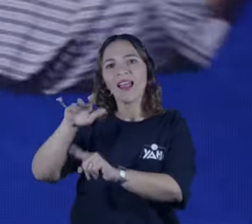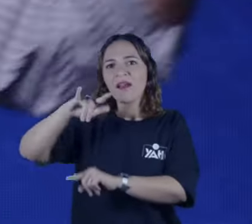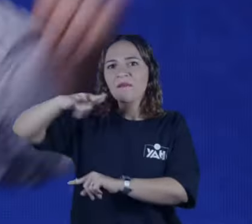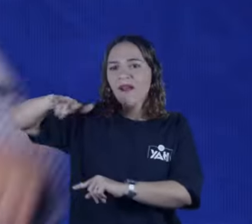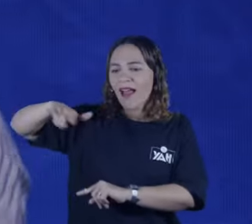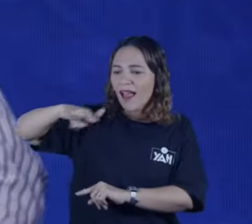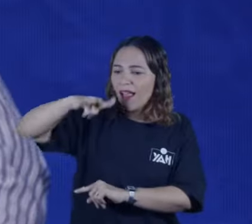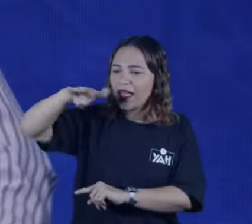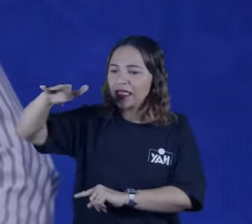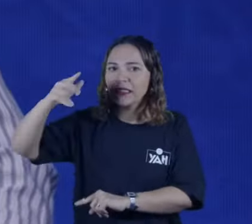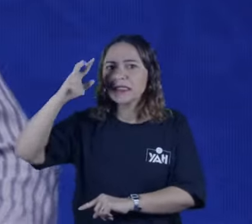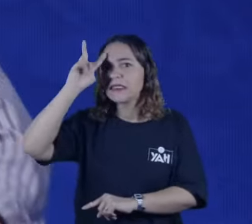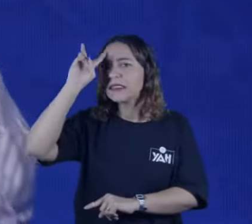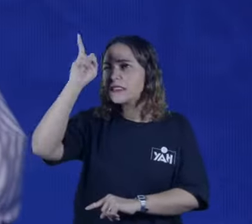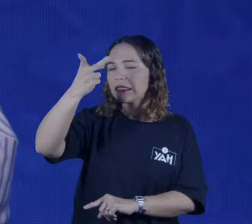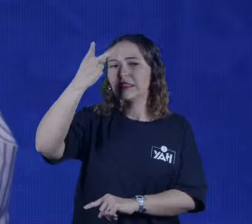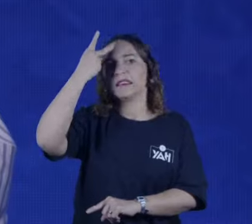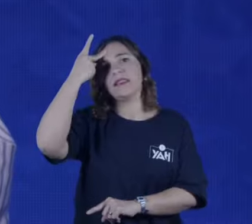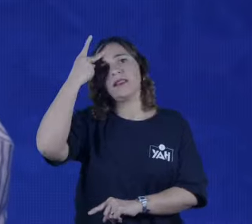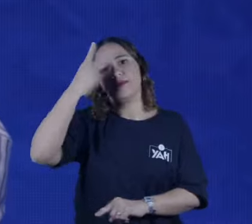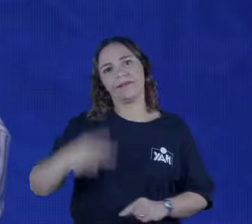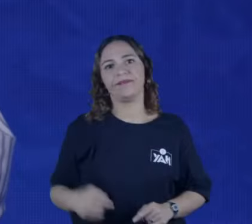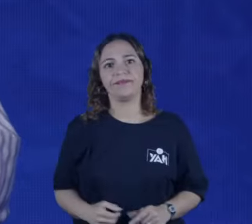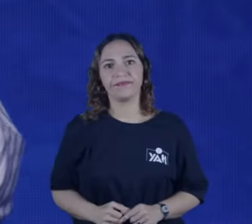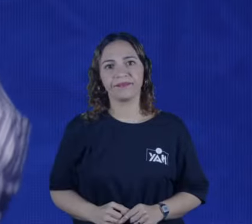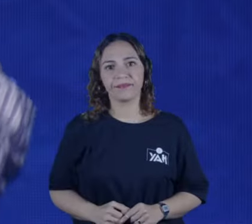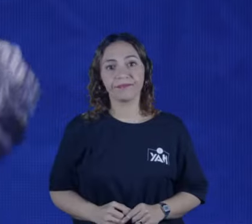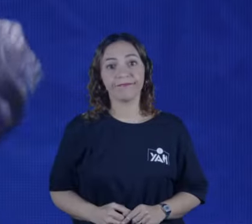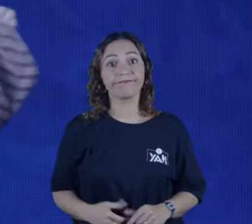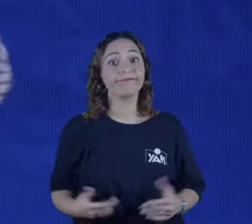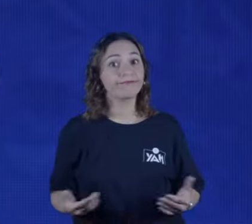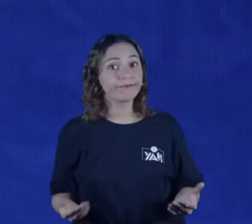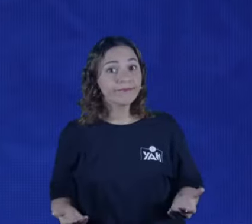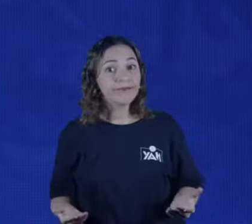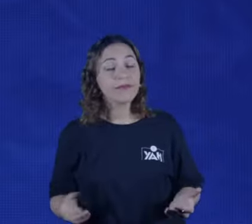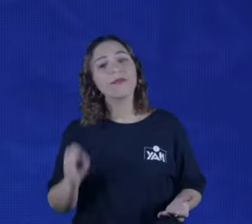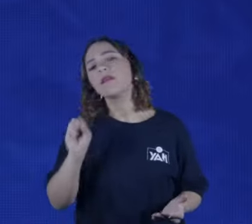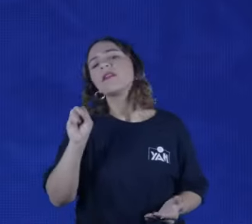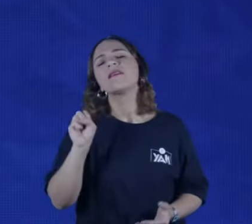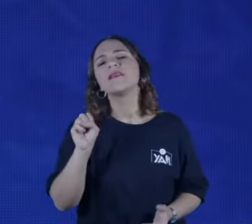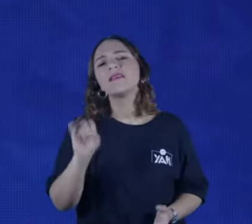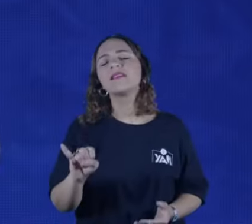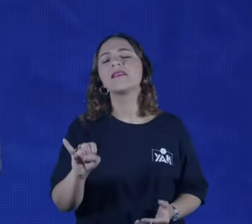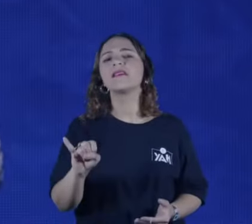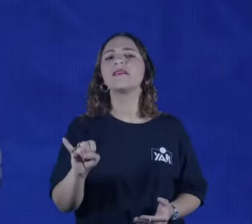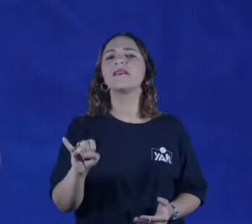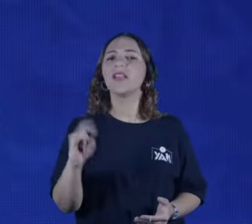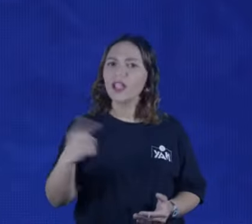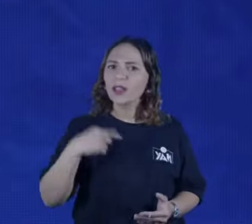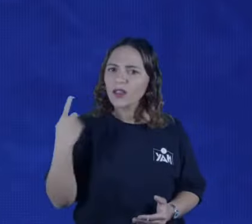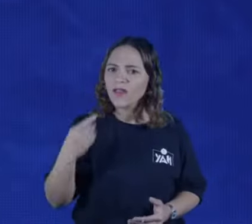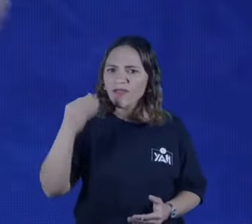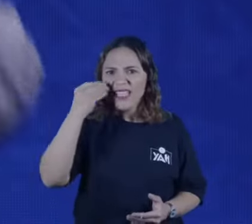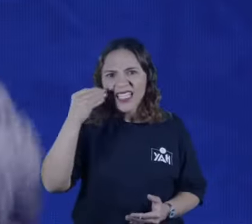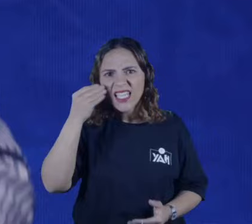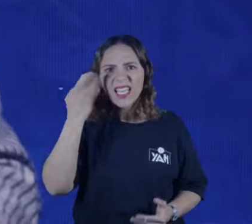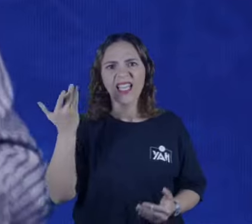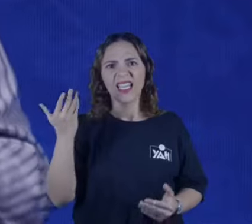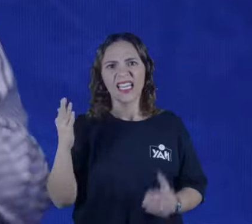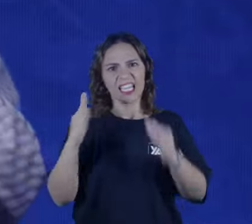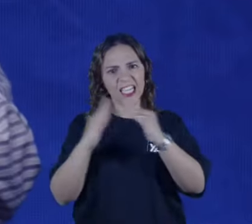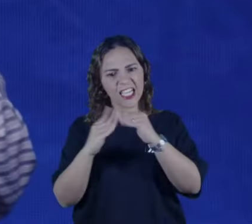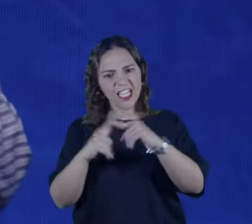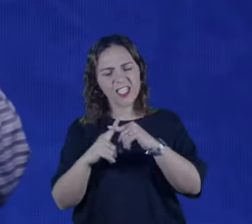é transformado. Então, se nós vamos edificar uma